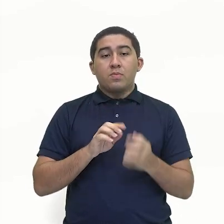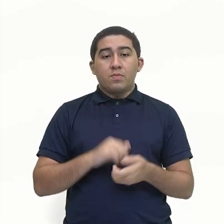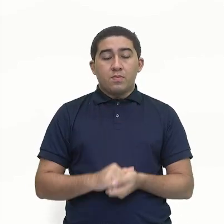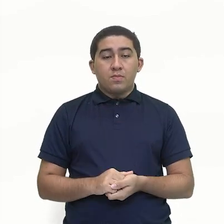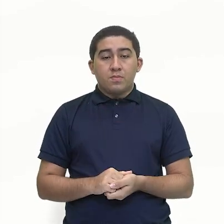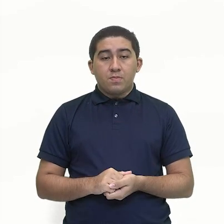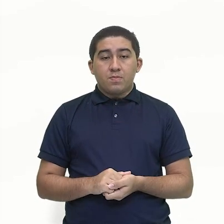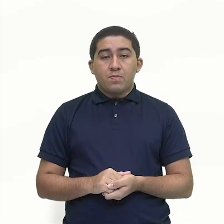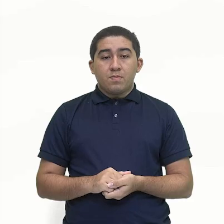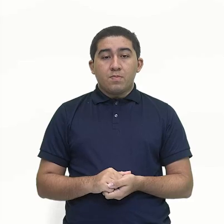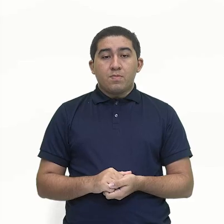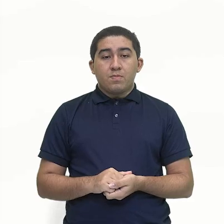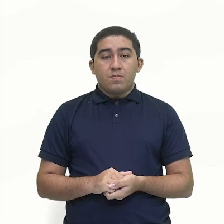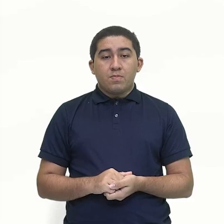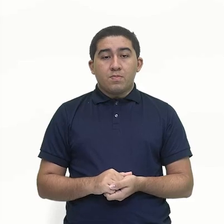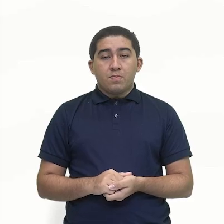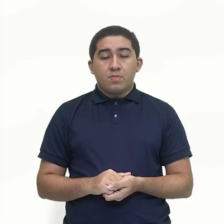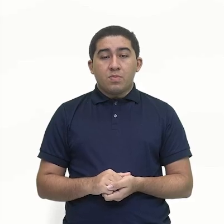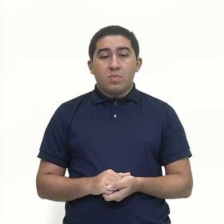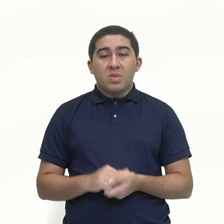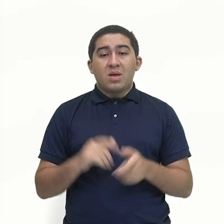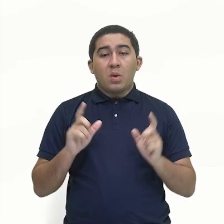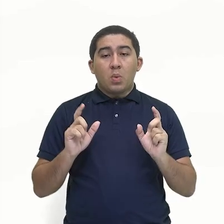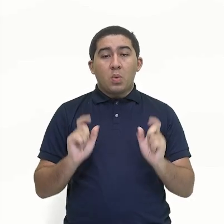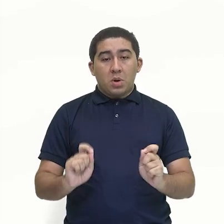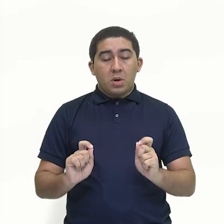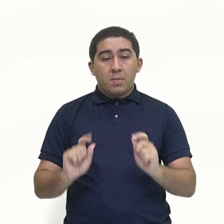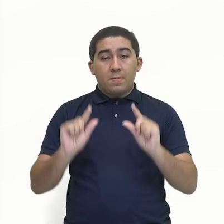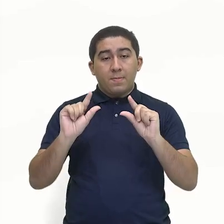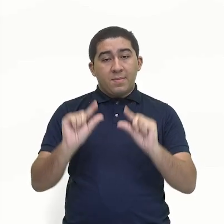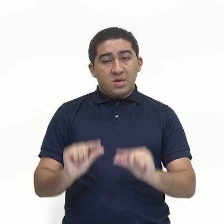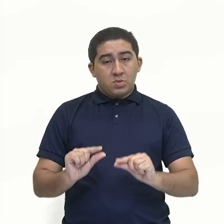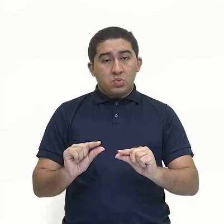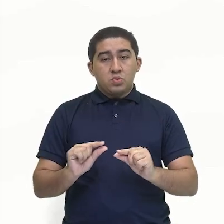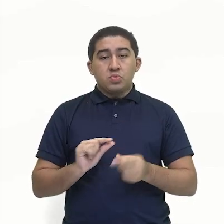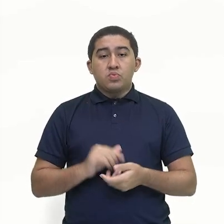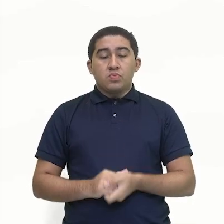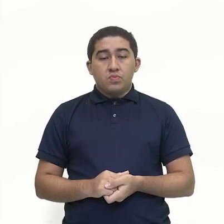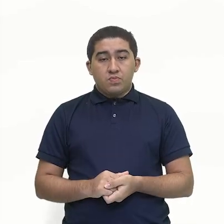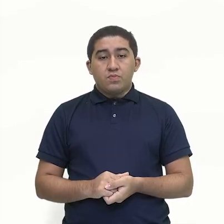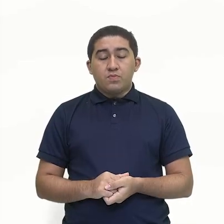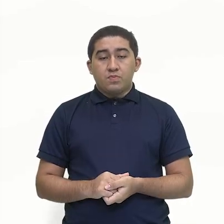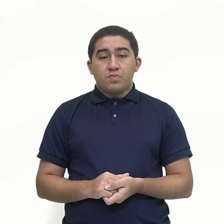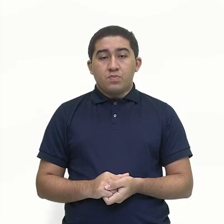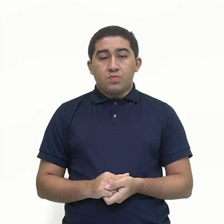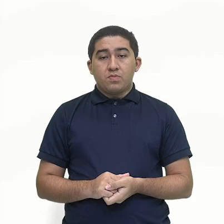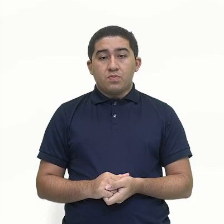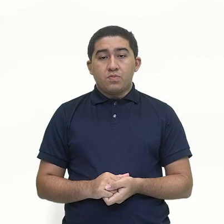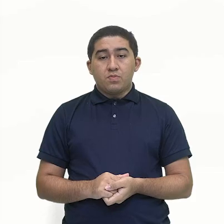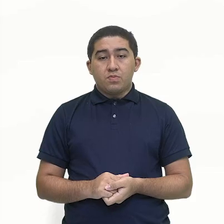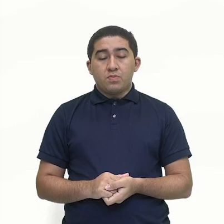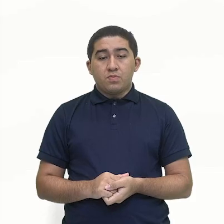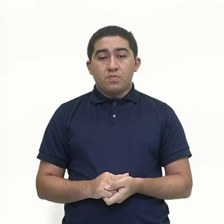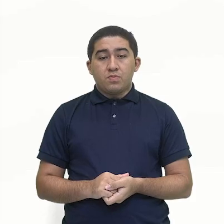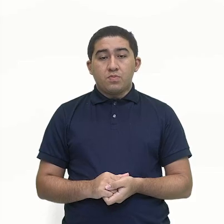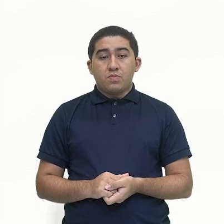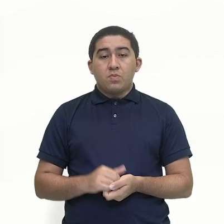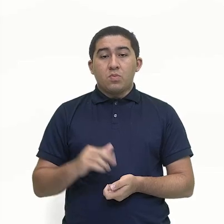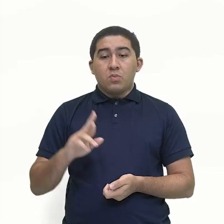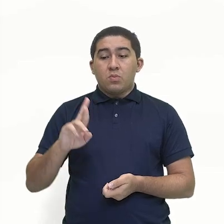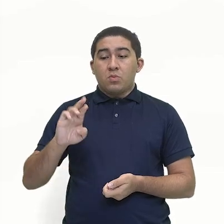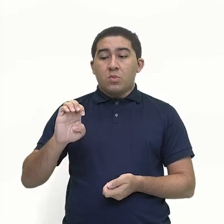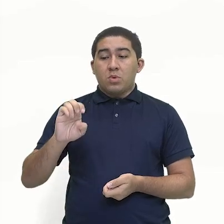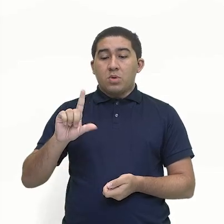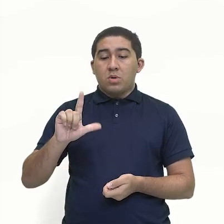this source, essa fonte é menos, is less, menos reliable, quer dizer